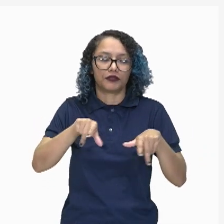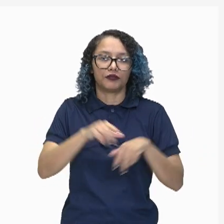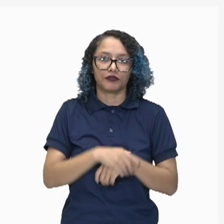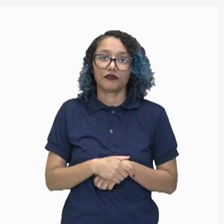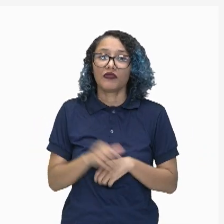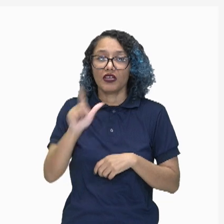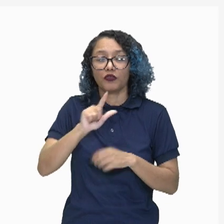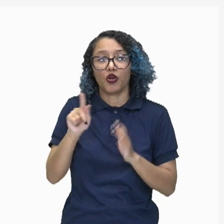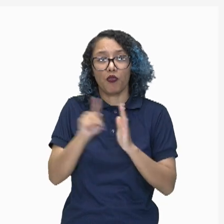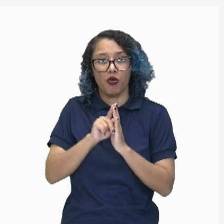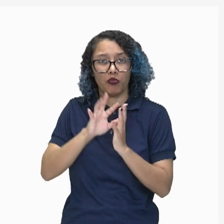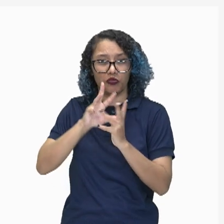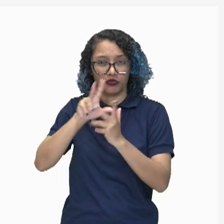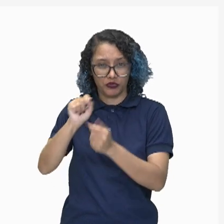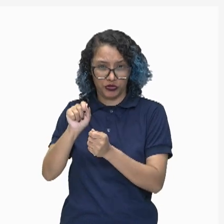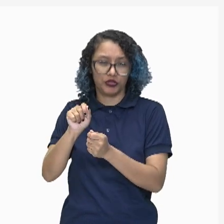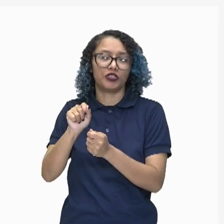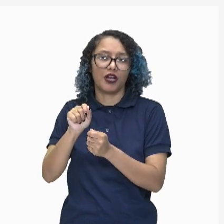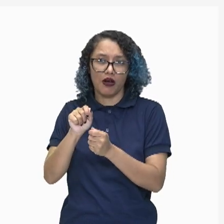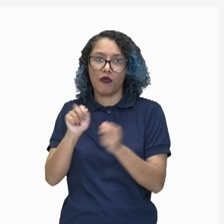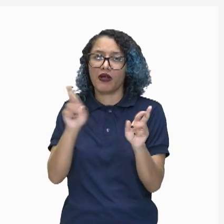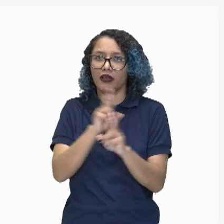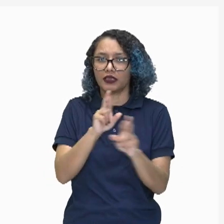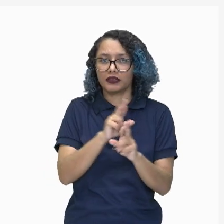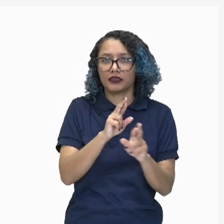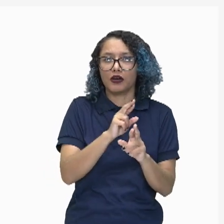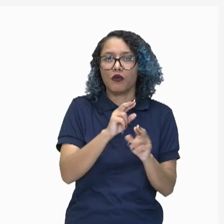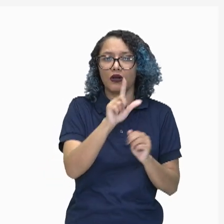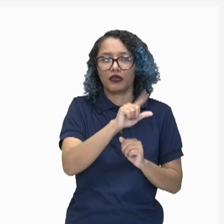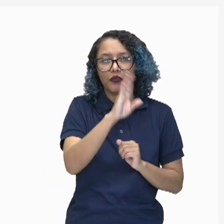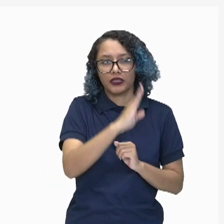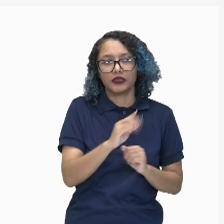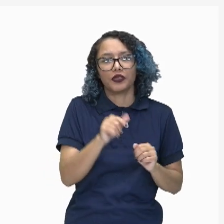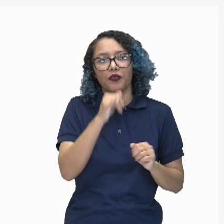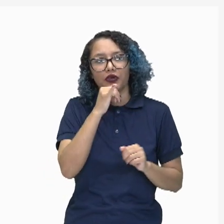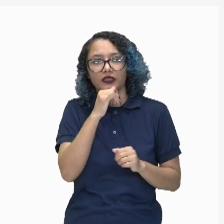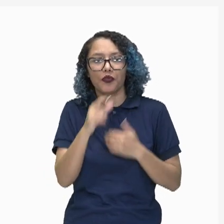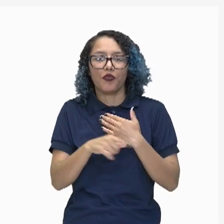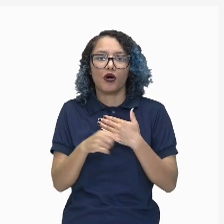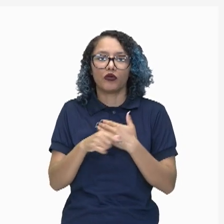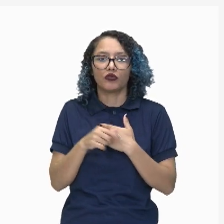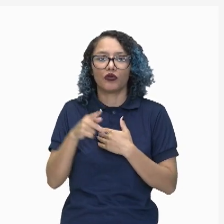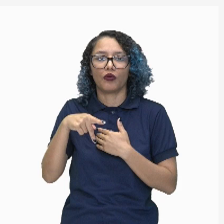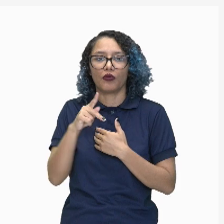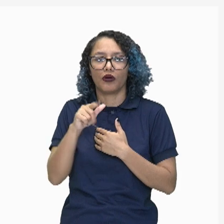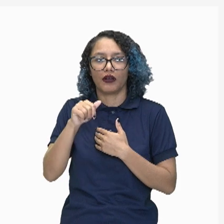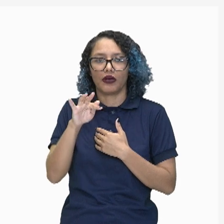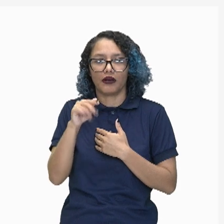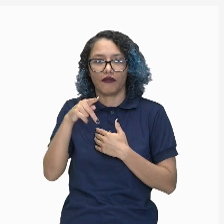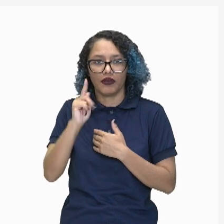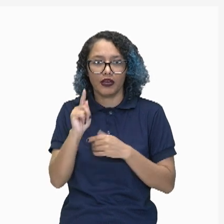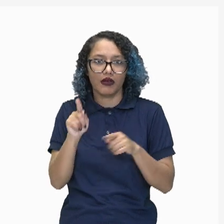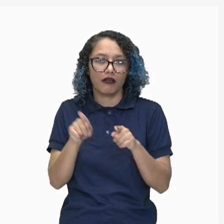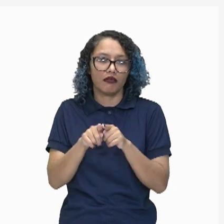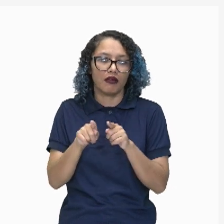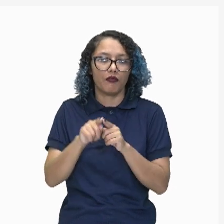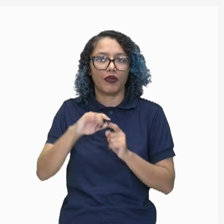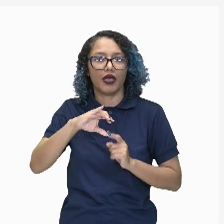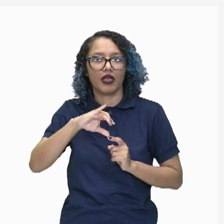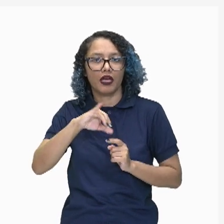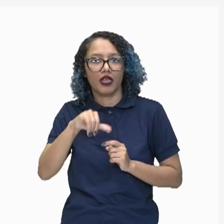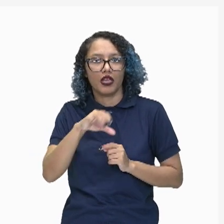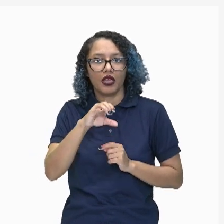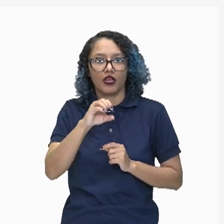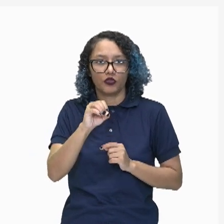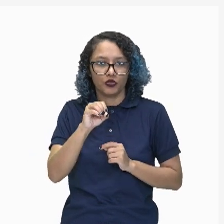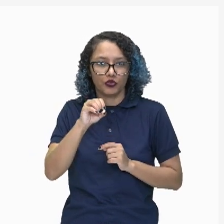literatura mundial que eles trouxeram. Então temos autores aí como Franz Kafka, James Joyce, Virginia Woolf para a literatura brasileira, que